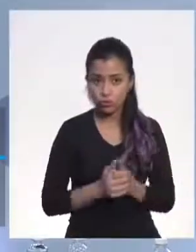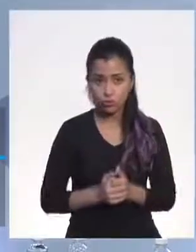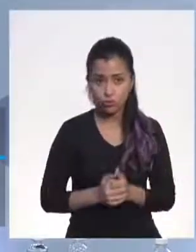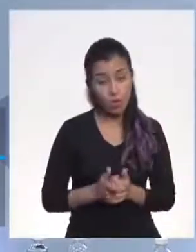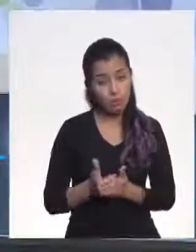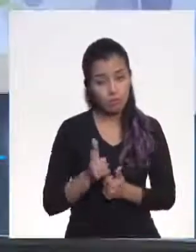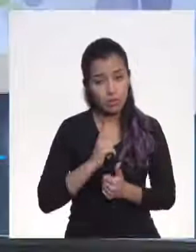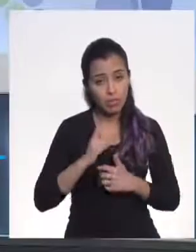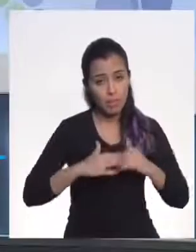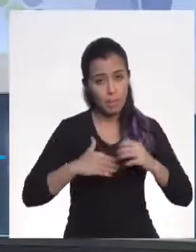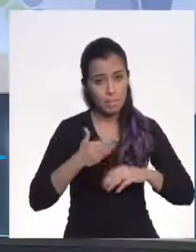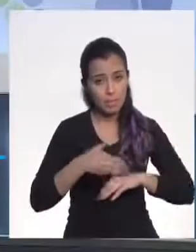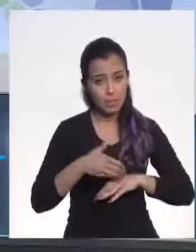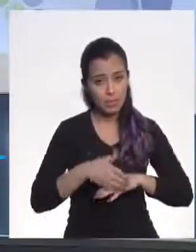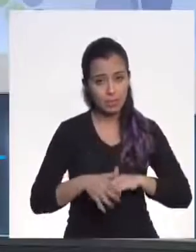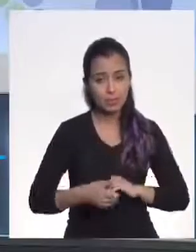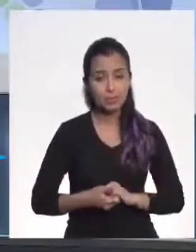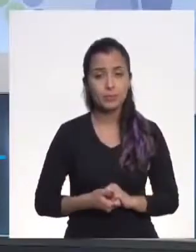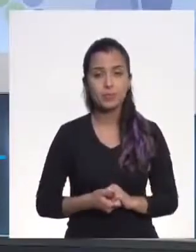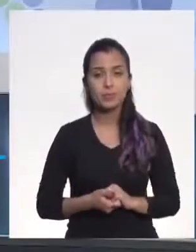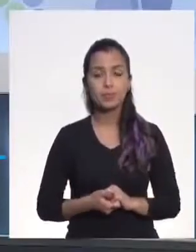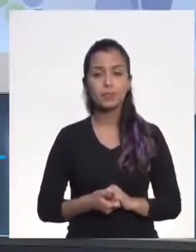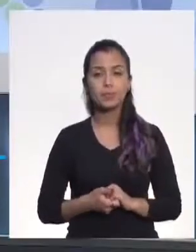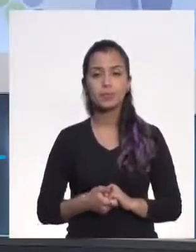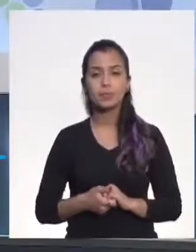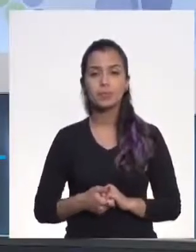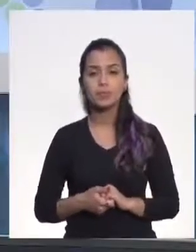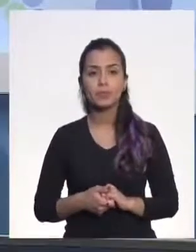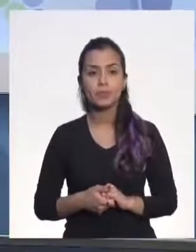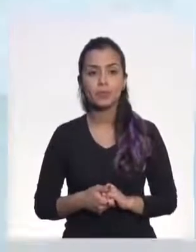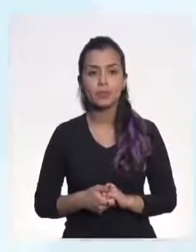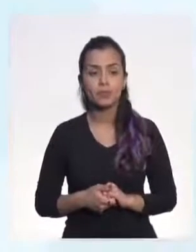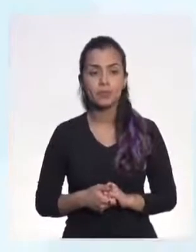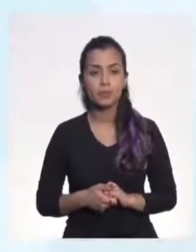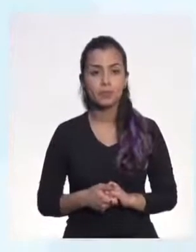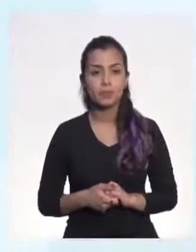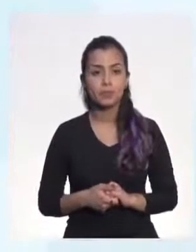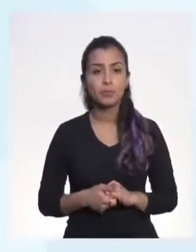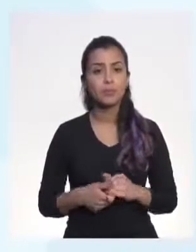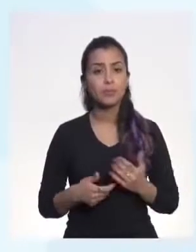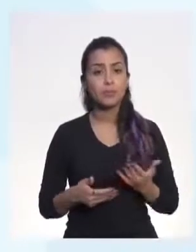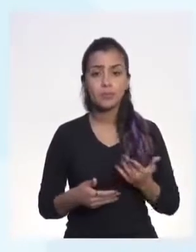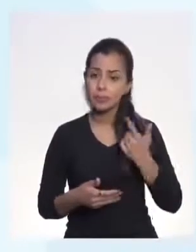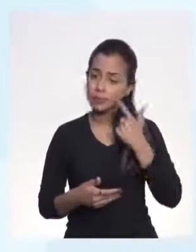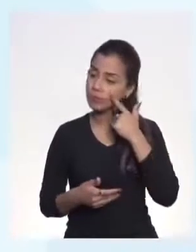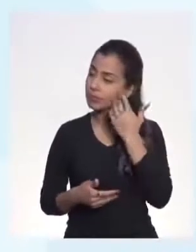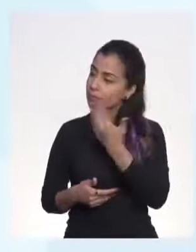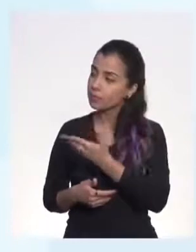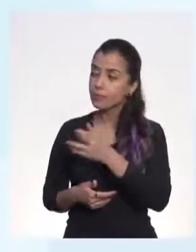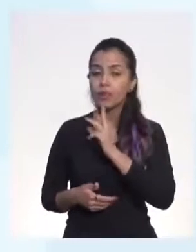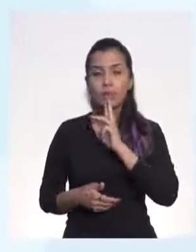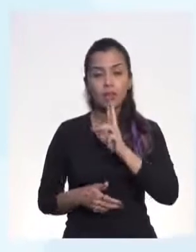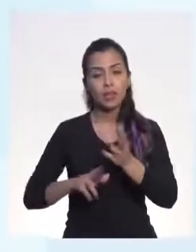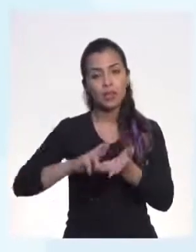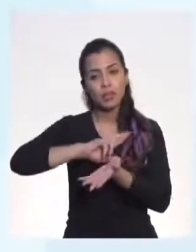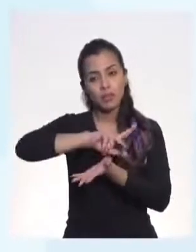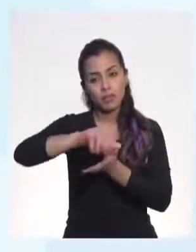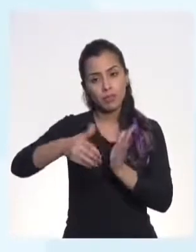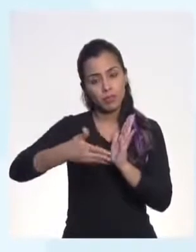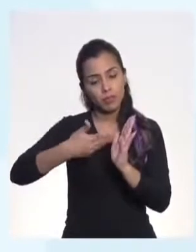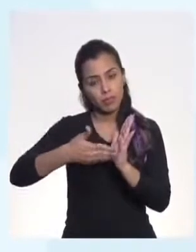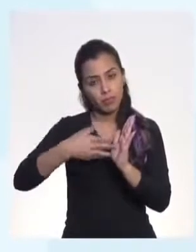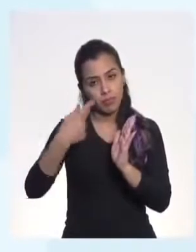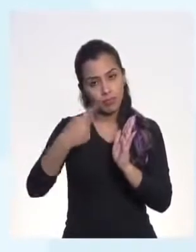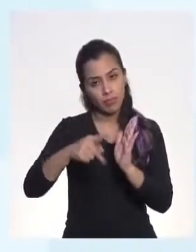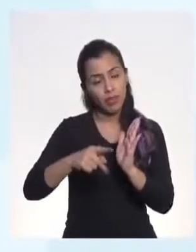o recurso expressivo Olha lá as respostas daquela interação as respostas que vocês vão ter aí no caderno de vocês é que o